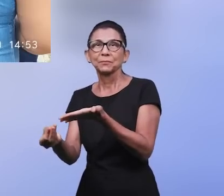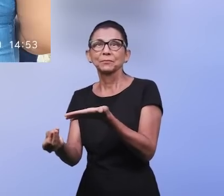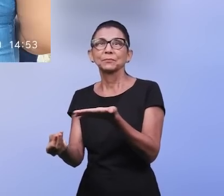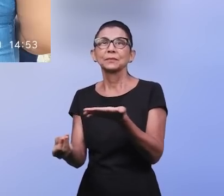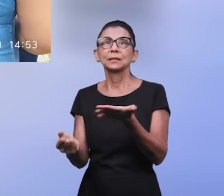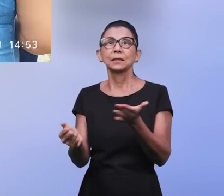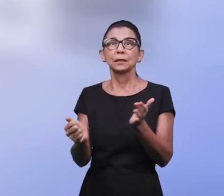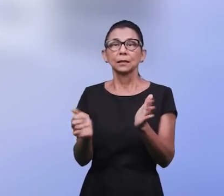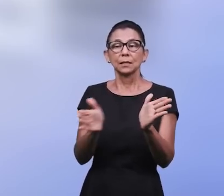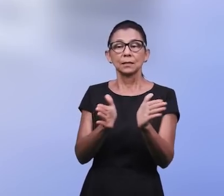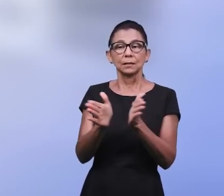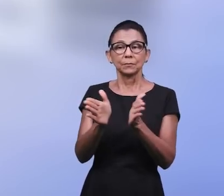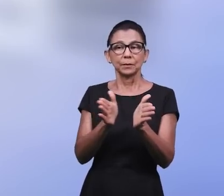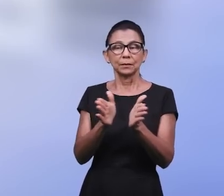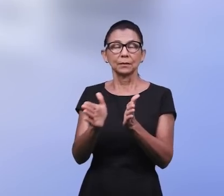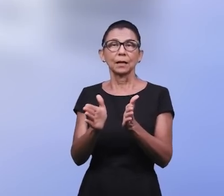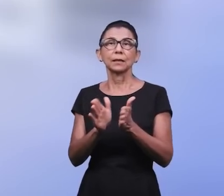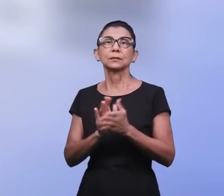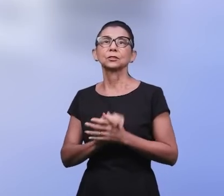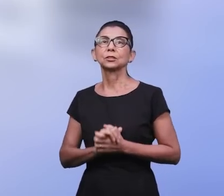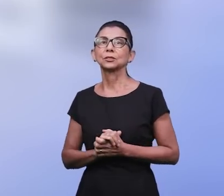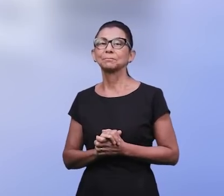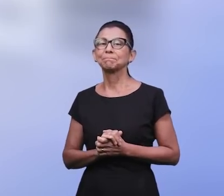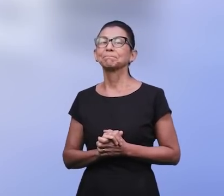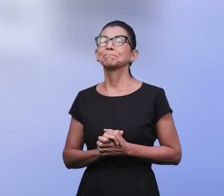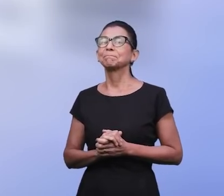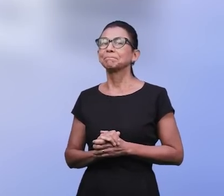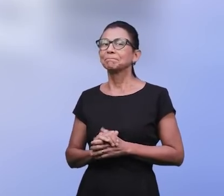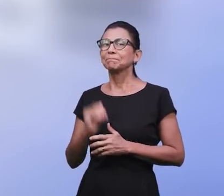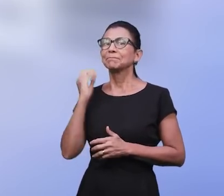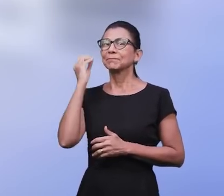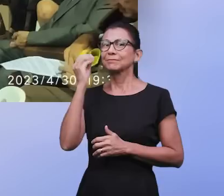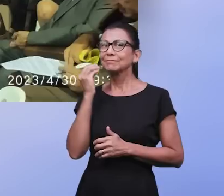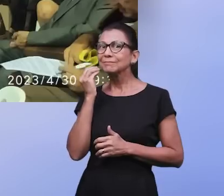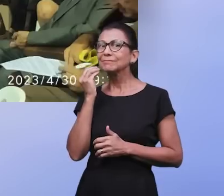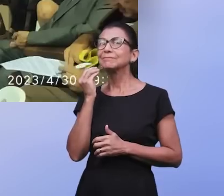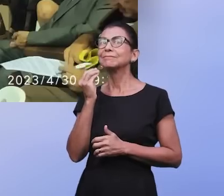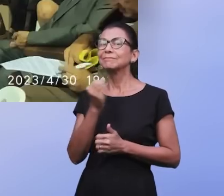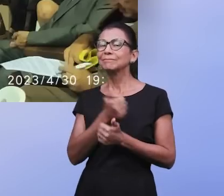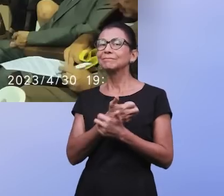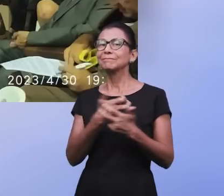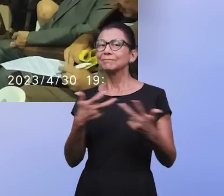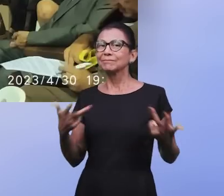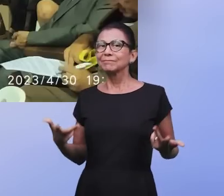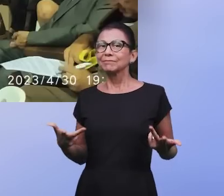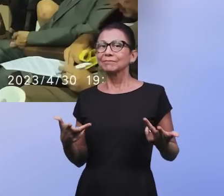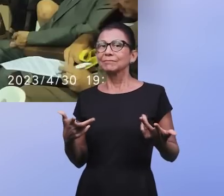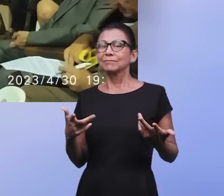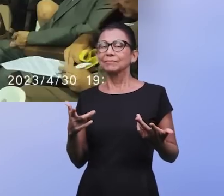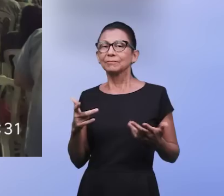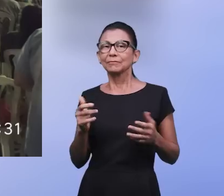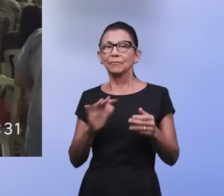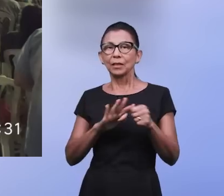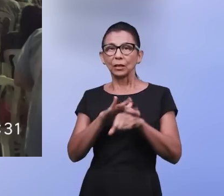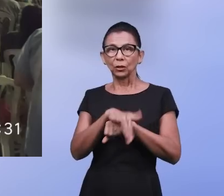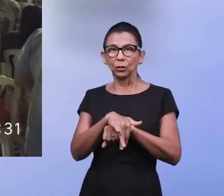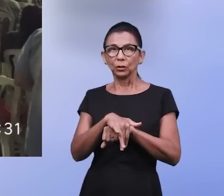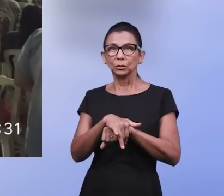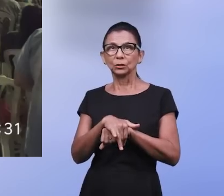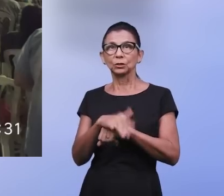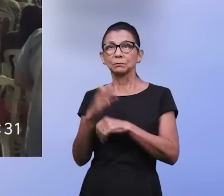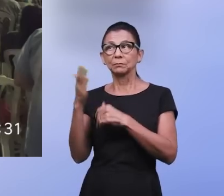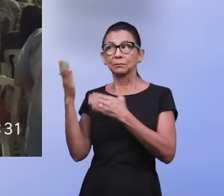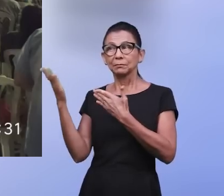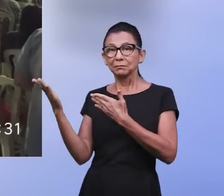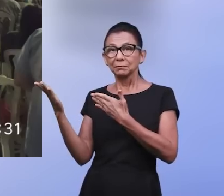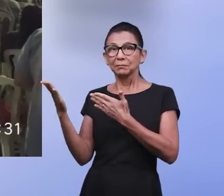de acessibilidade, onde receberam da parte do Senhor muitas experiências. E no culto à noite, que foi realizado em uma quadra de esportes